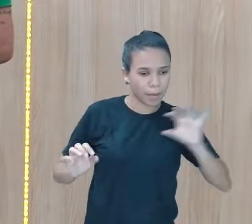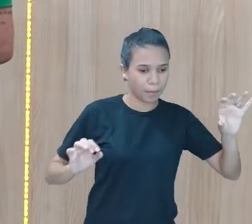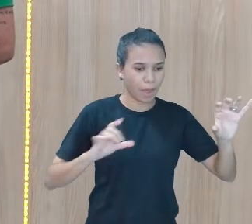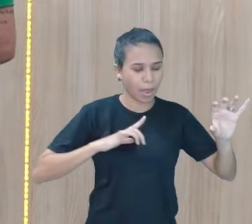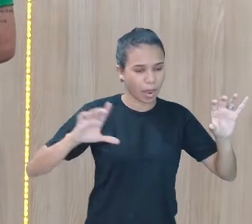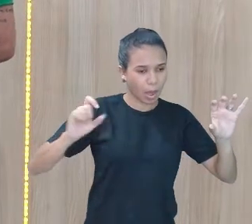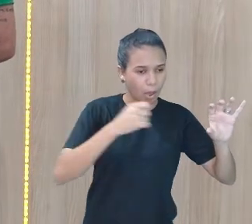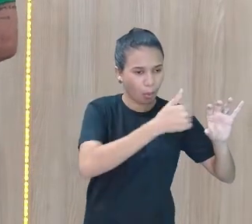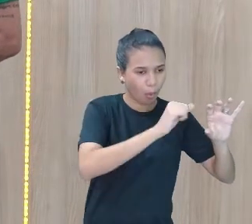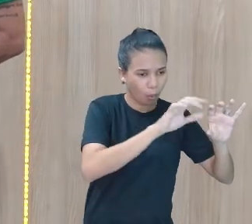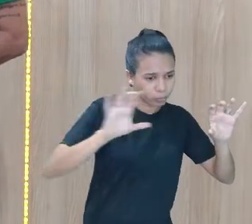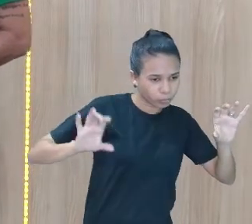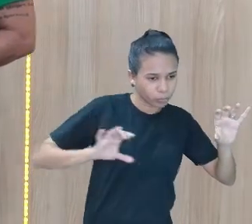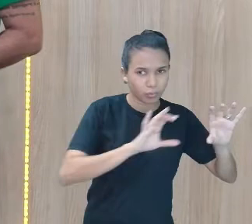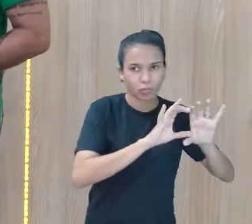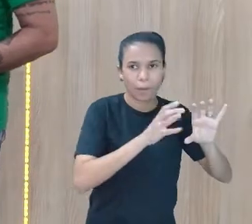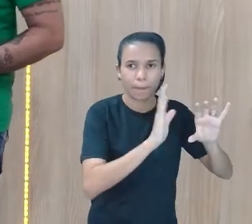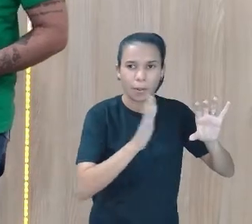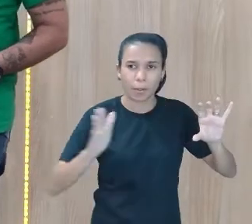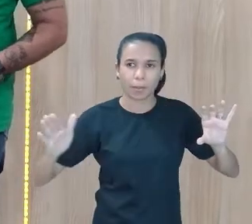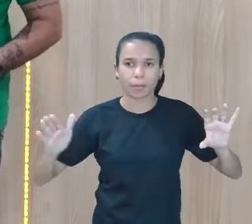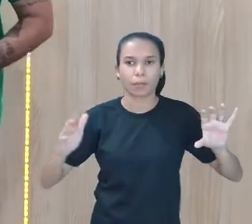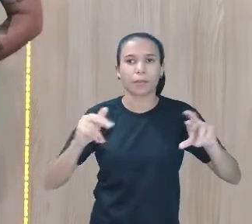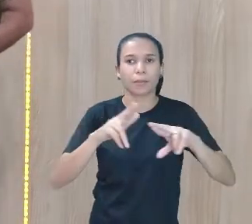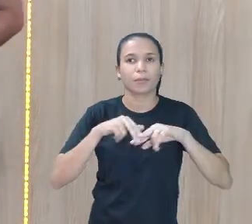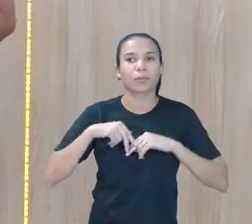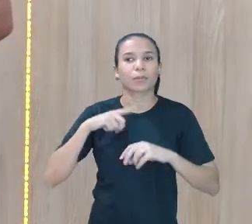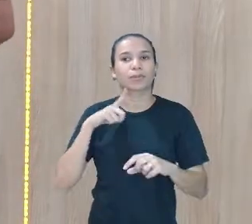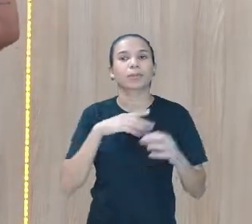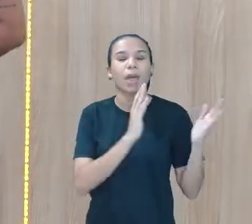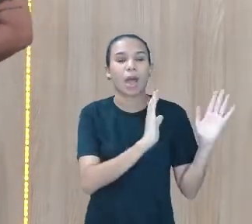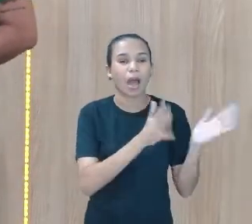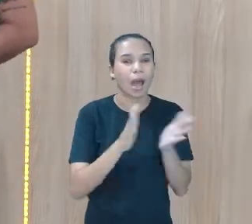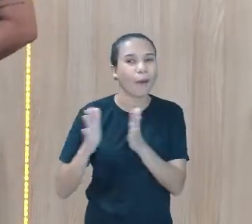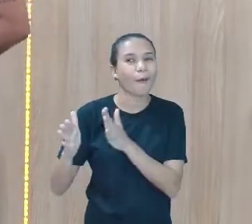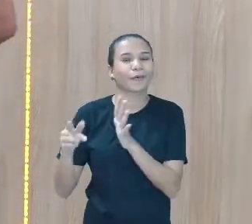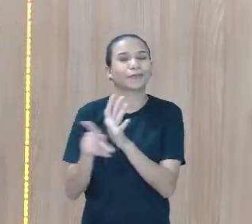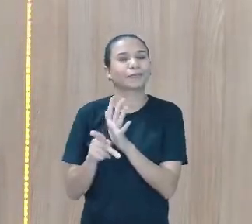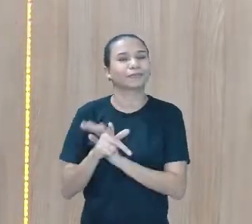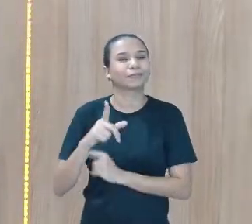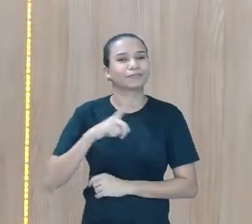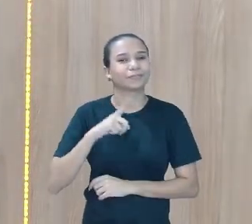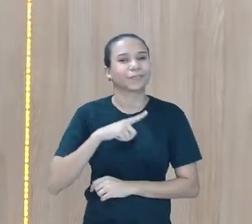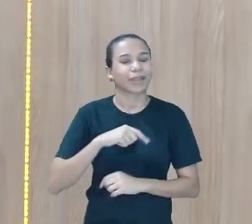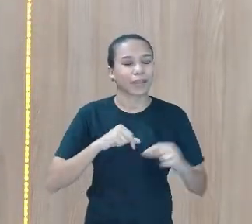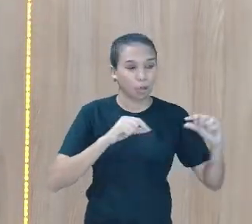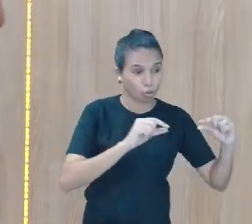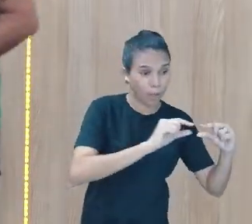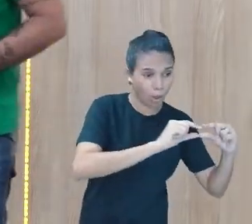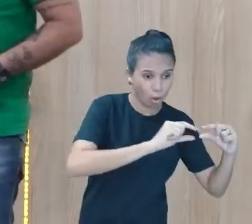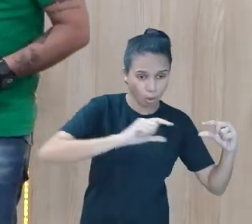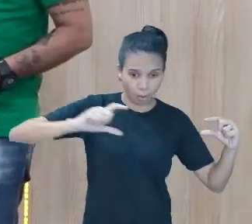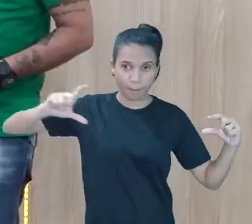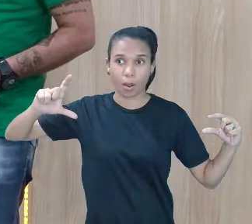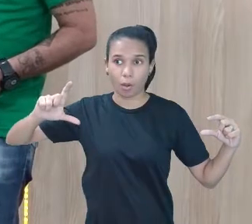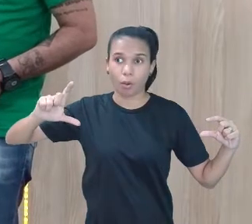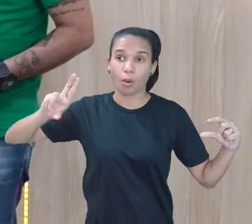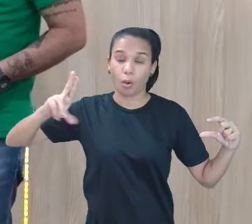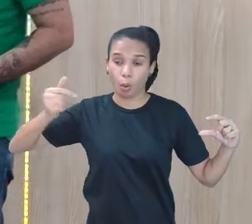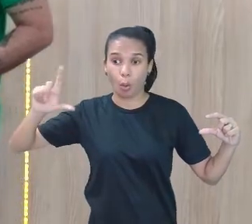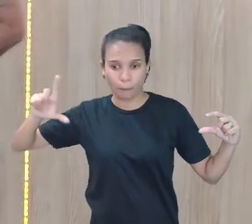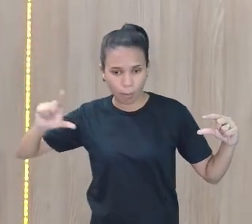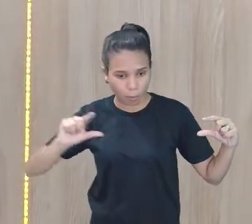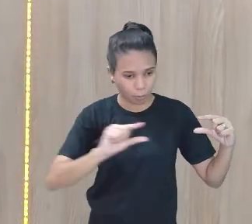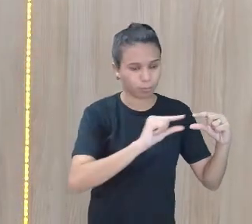primeira, depois 11 sobre 10 e assim vai, ou seja, colocando na ordem, eu vou ter aqui do menor para o maior,